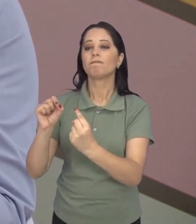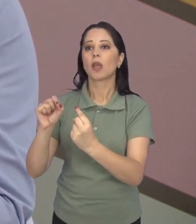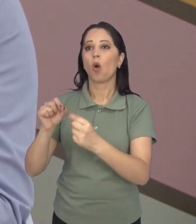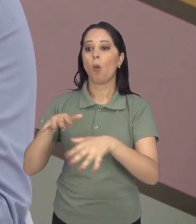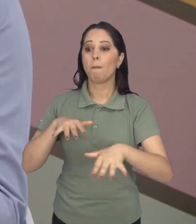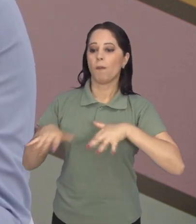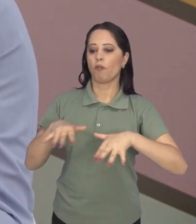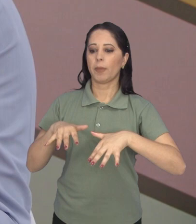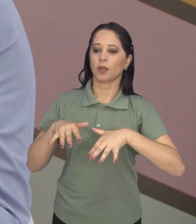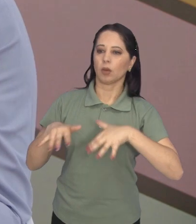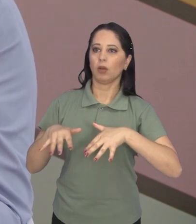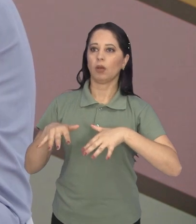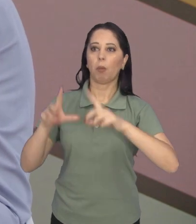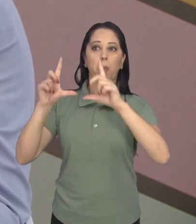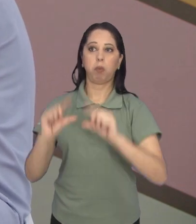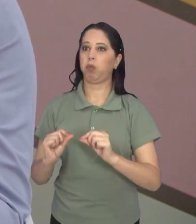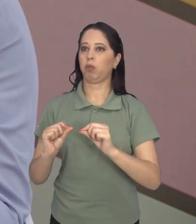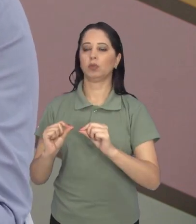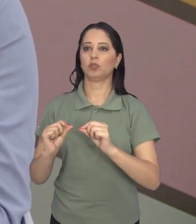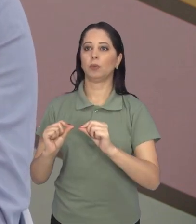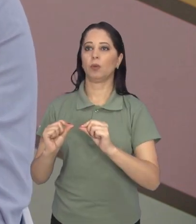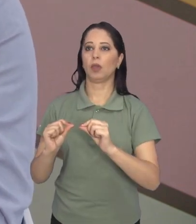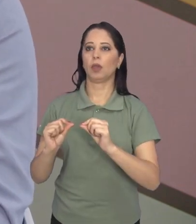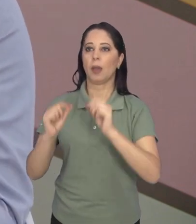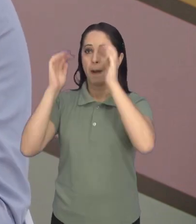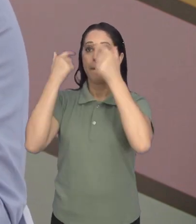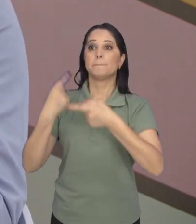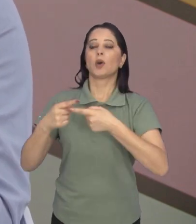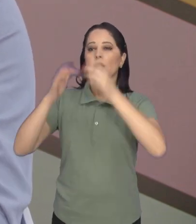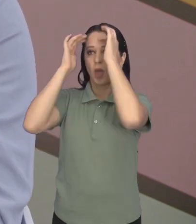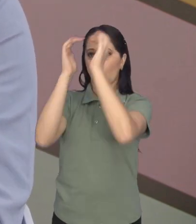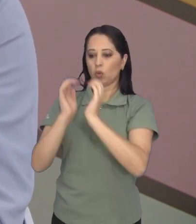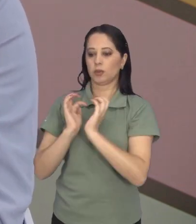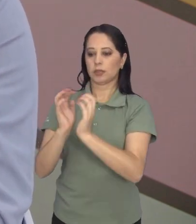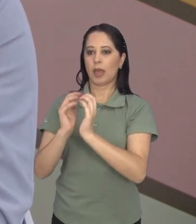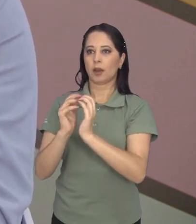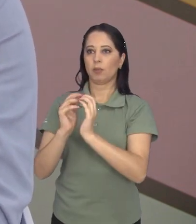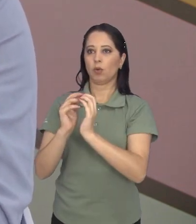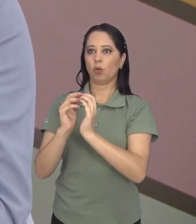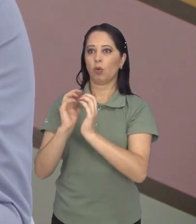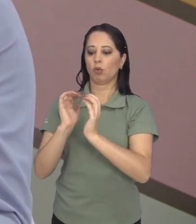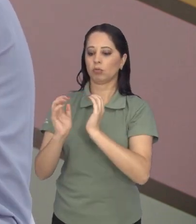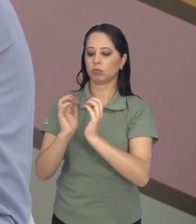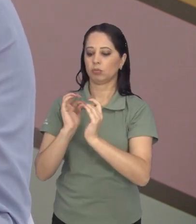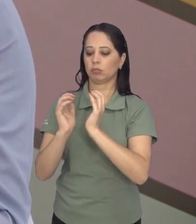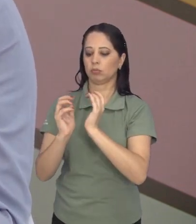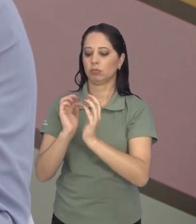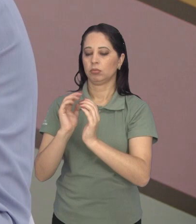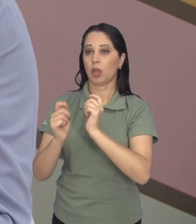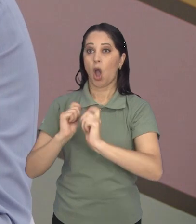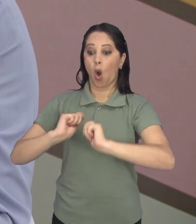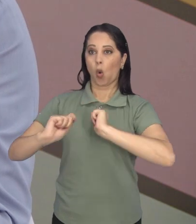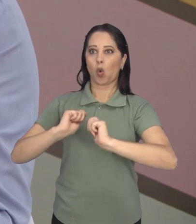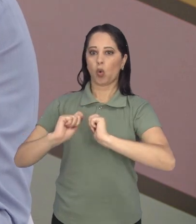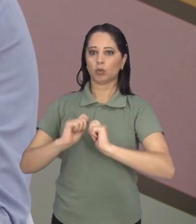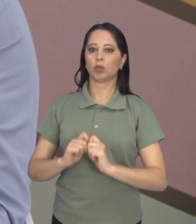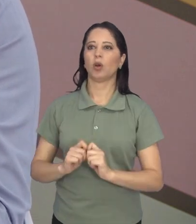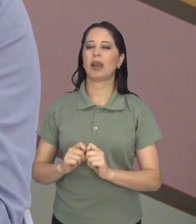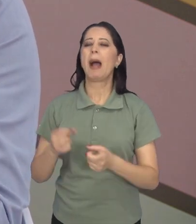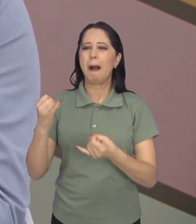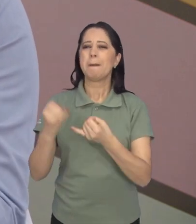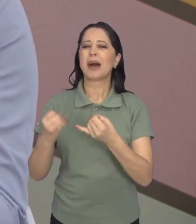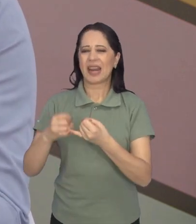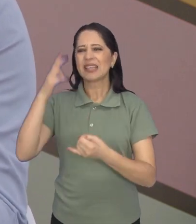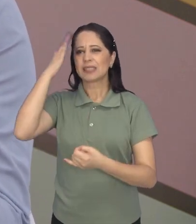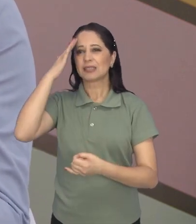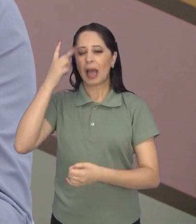fazer parar de ter esses movimentos de escapes, esses movimentos fora de momento adequado, né? E